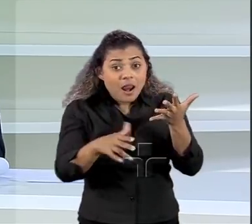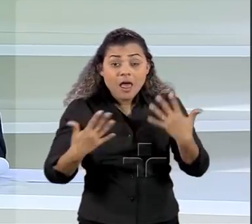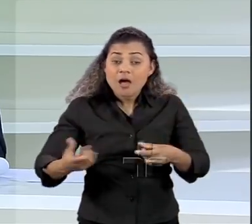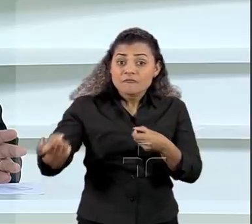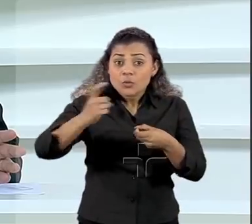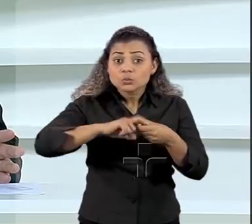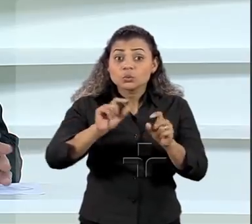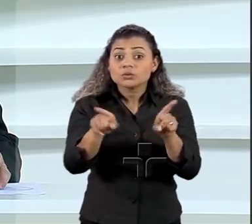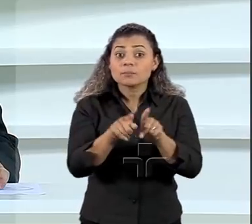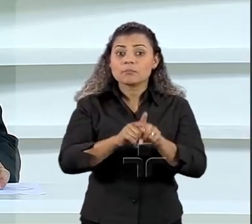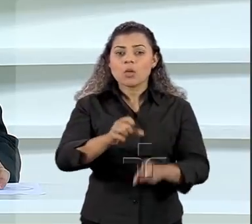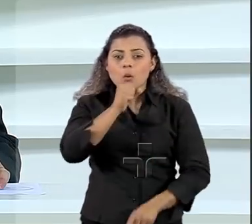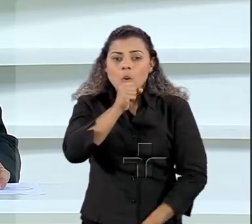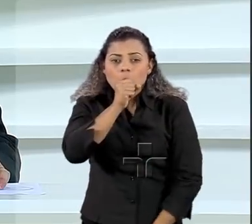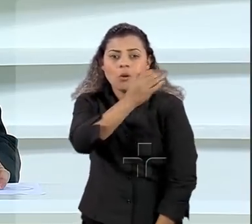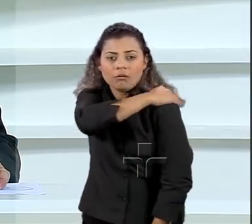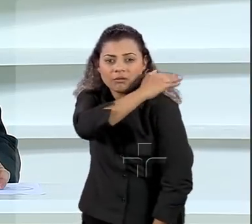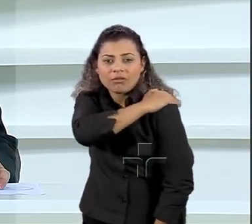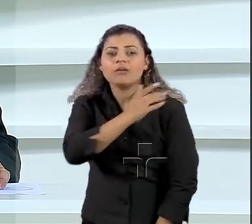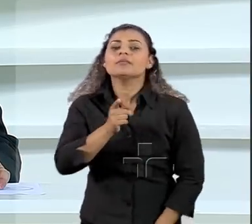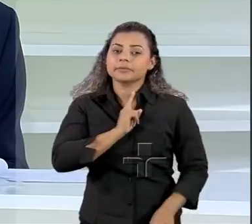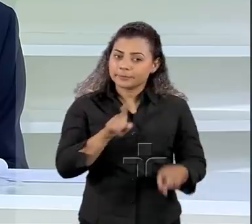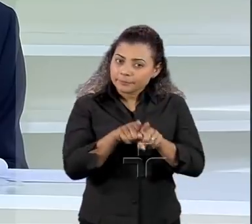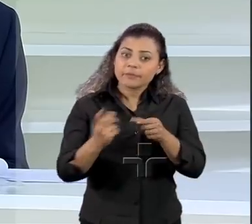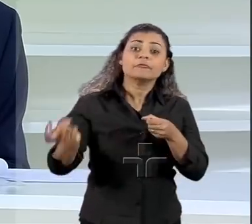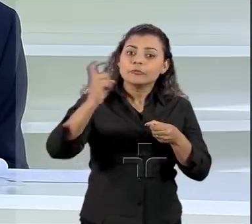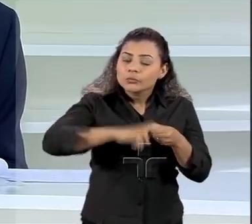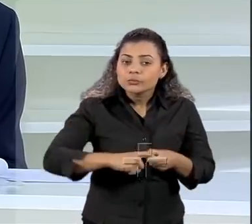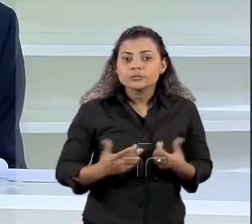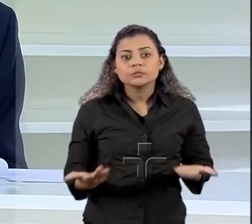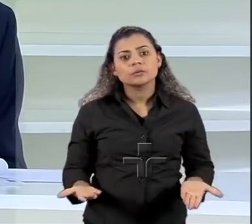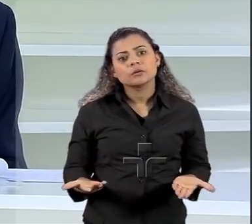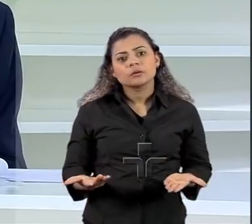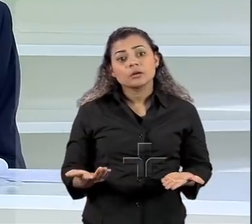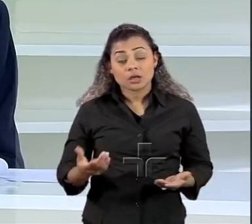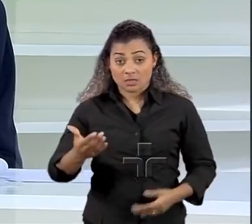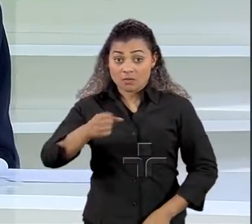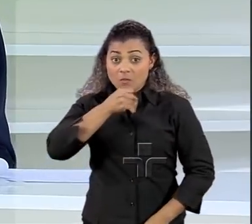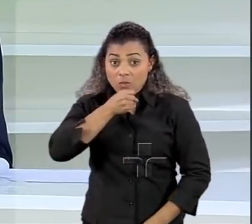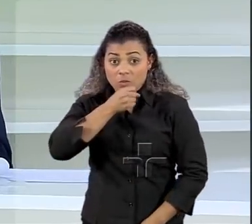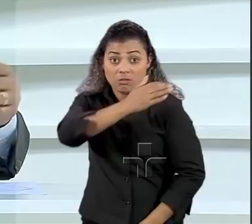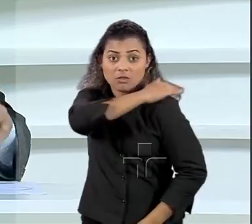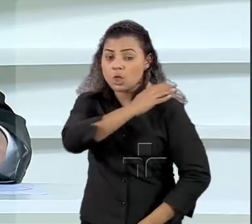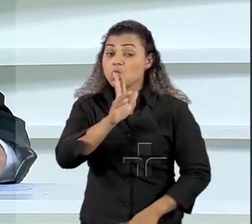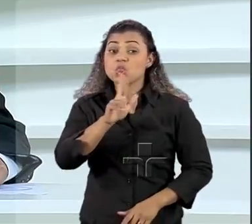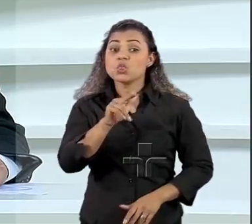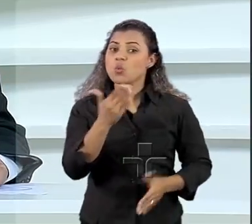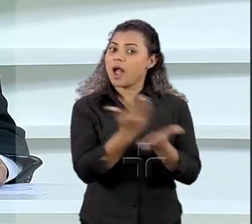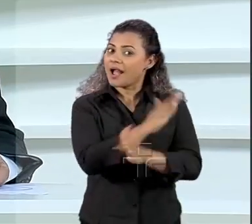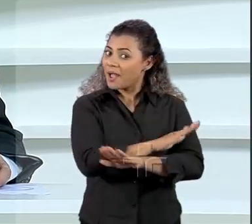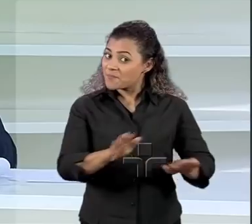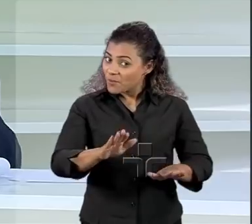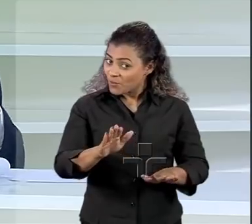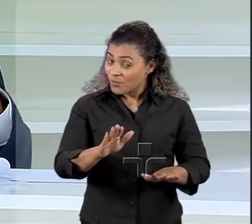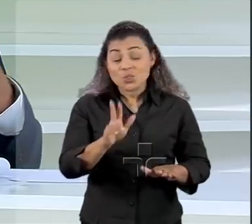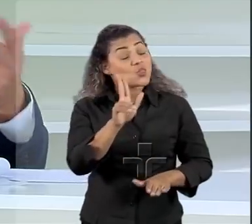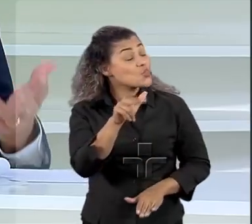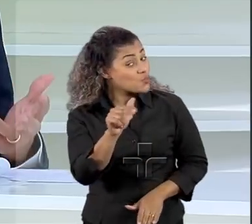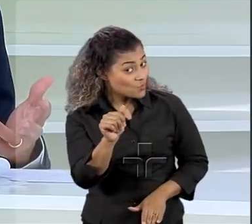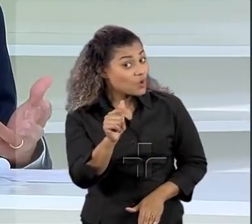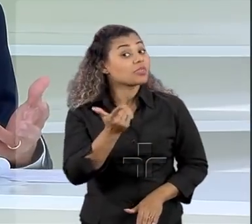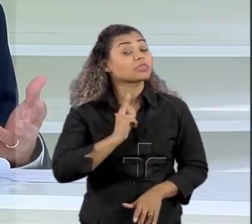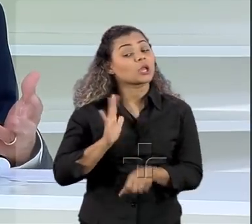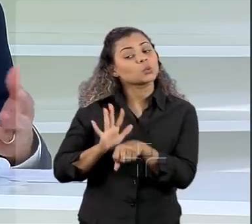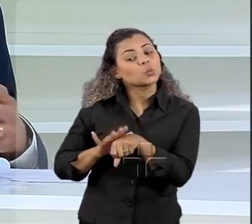da tuberculose também, né? A tuberculose, na verdade, ela nunca nos deixou. Nós estamos Parece que aumentou o número, né? Nós estamos falando das